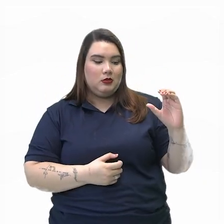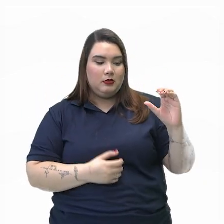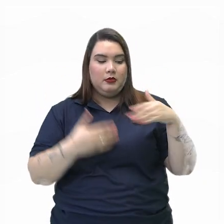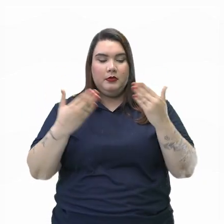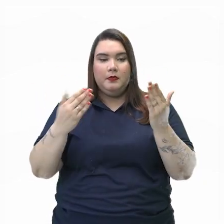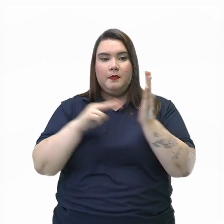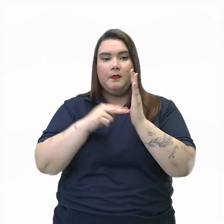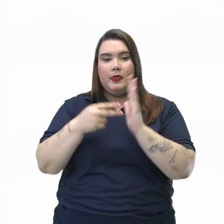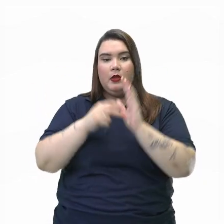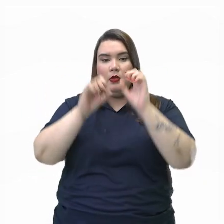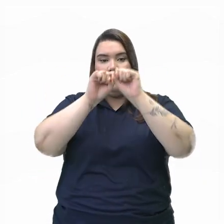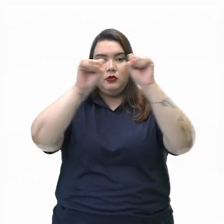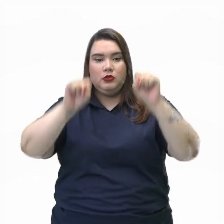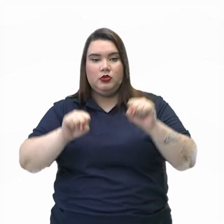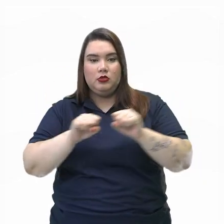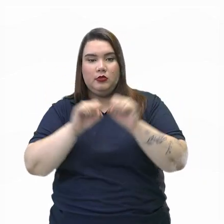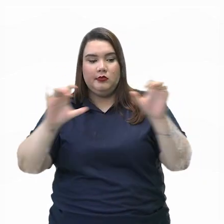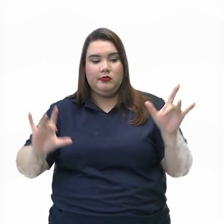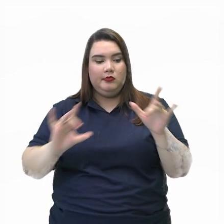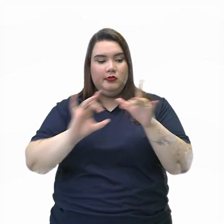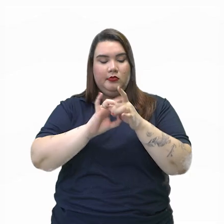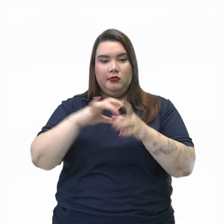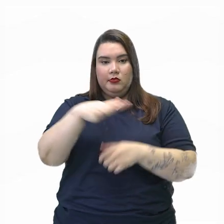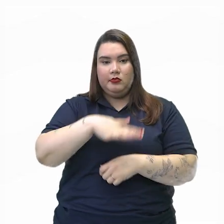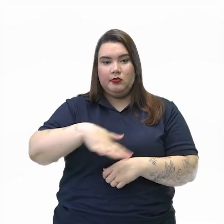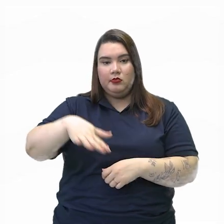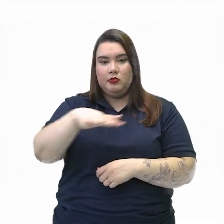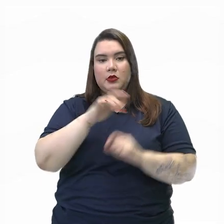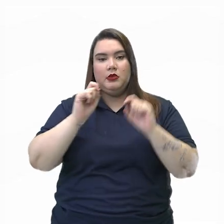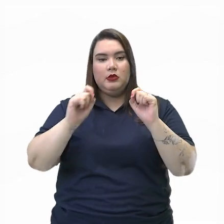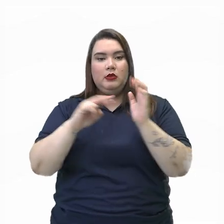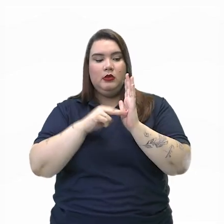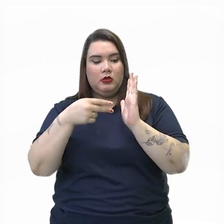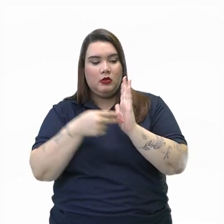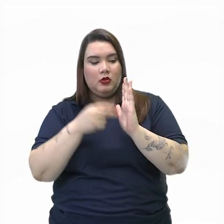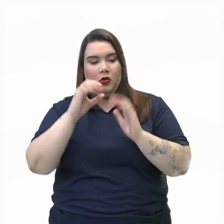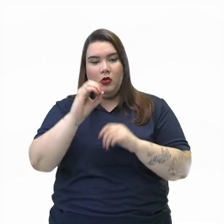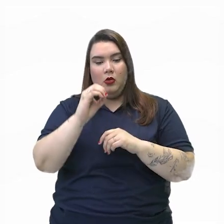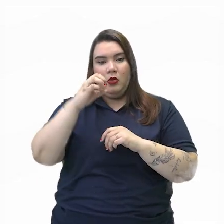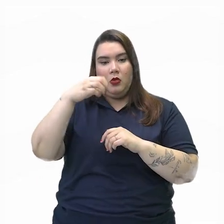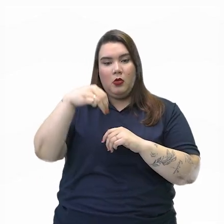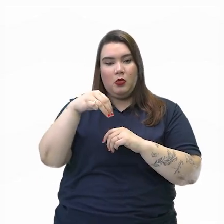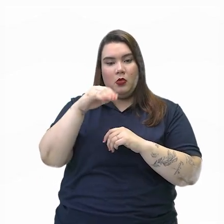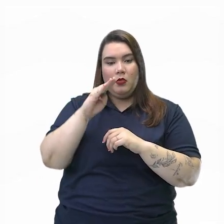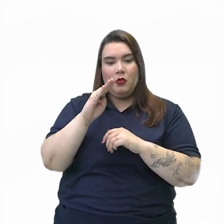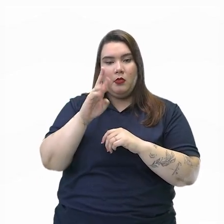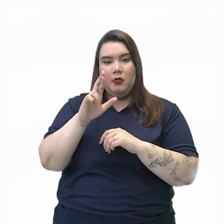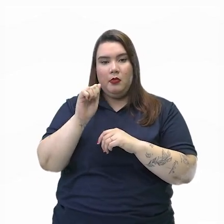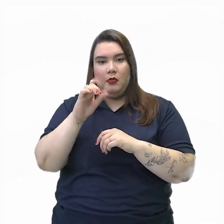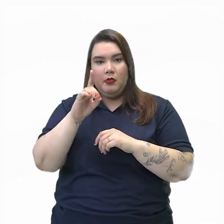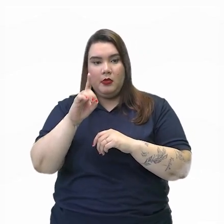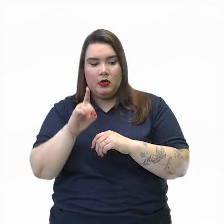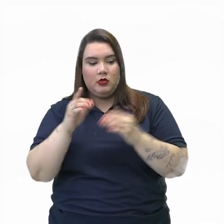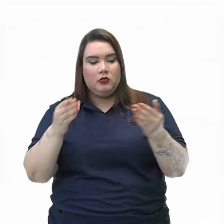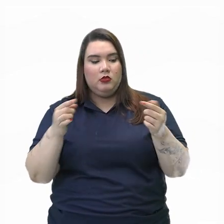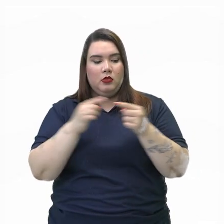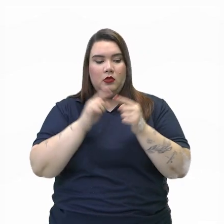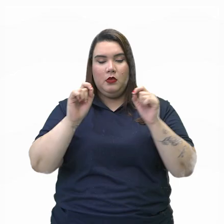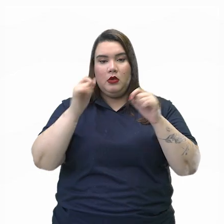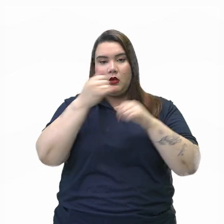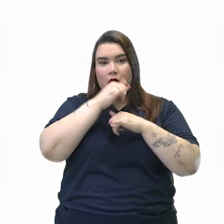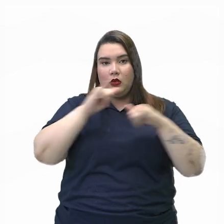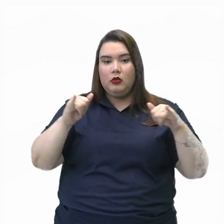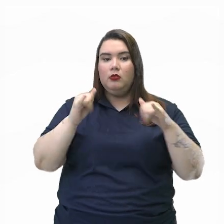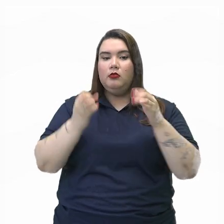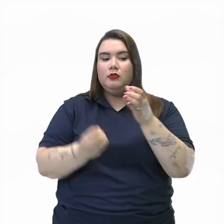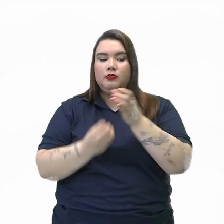significa, em sistemas conectados à rede, os chamados on-grid, no entanto, a corrente da